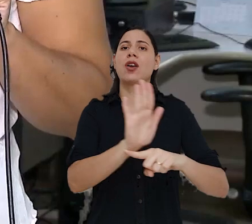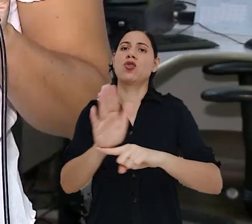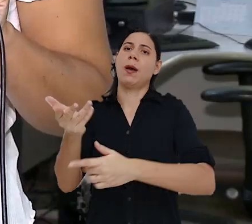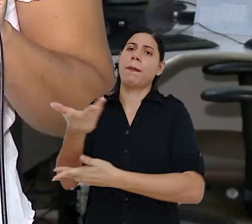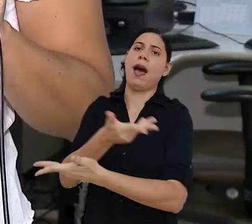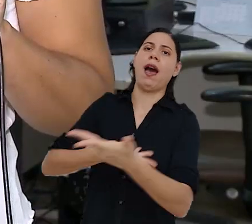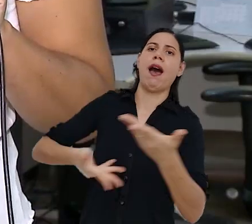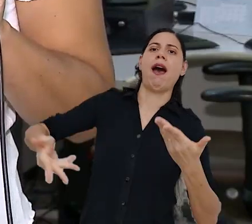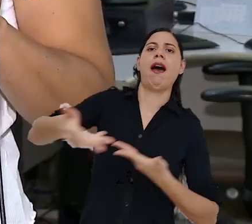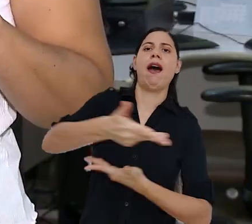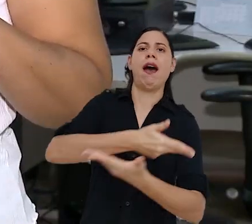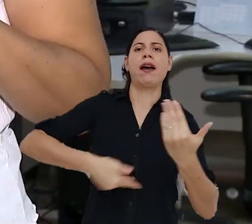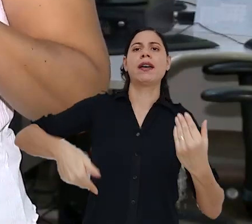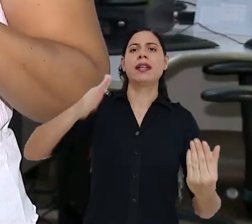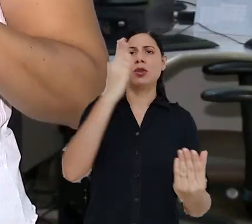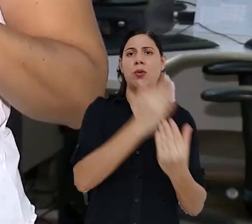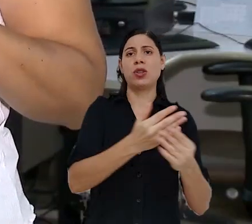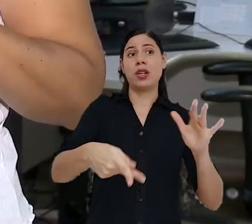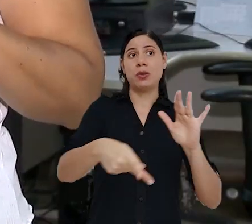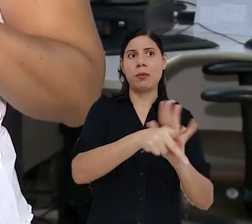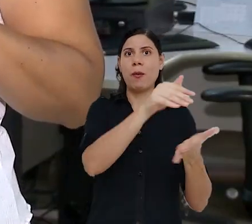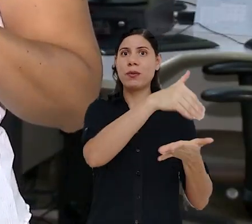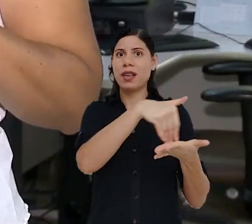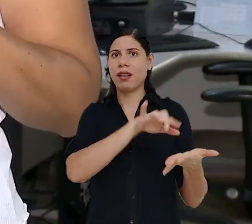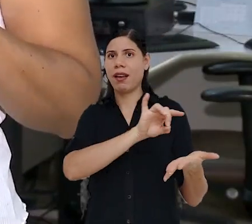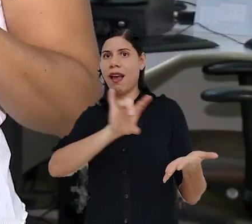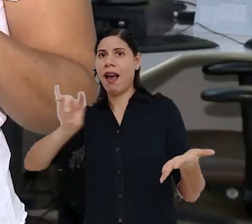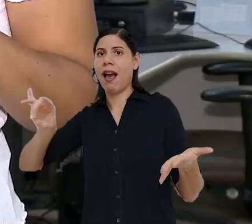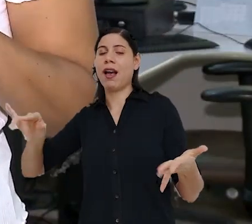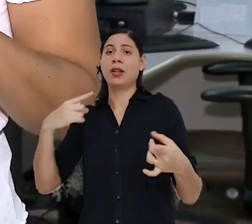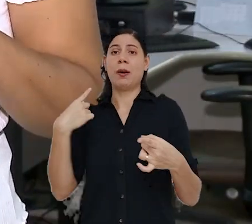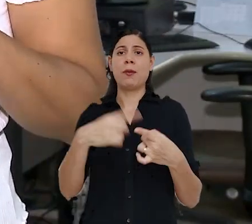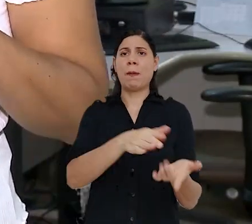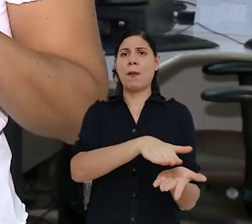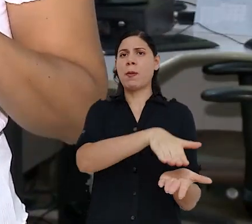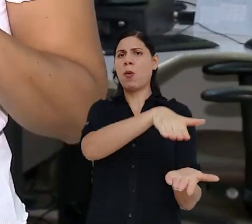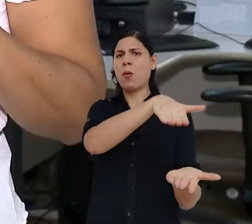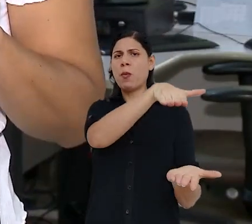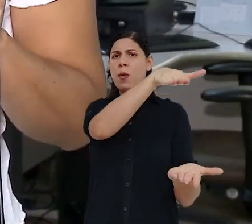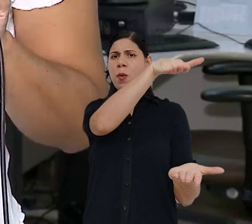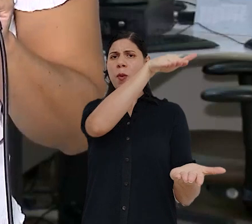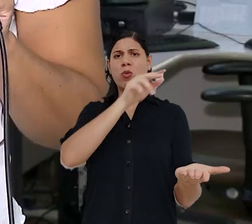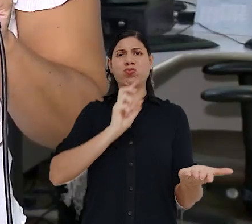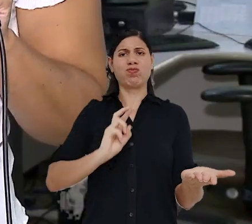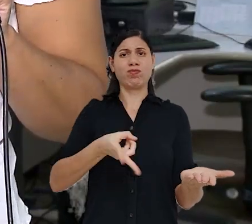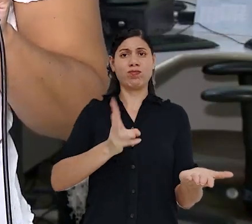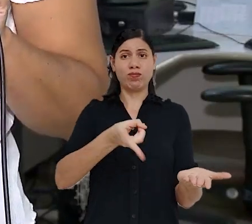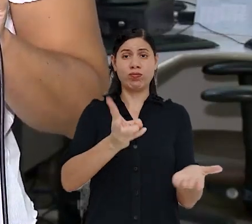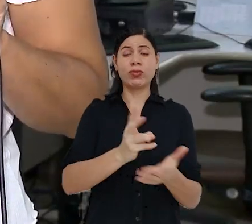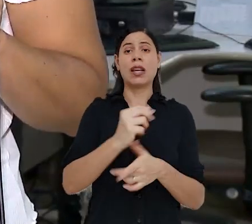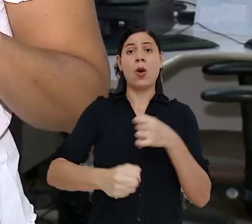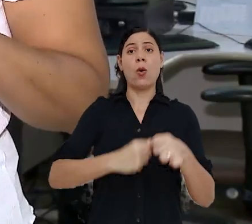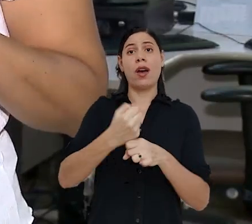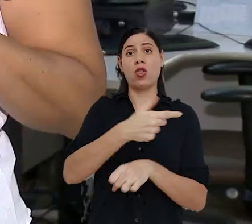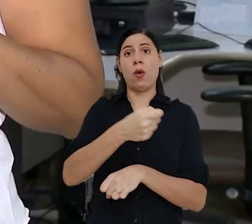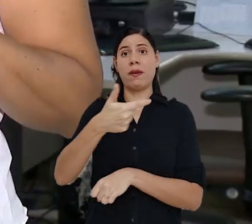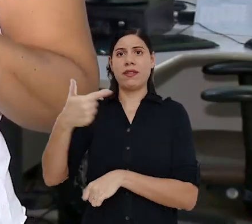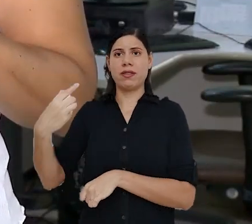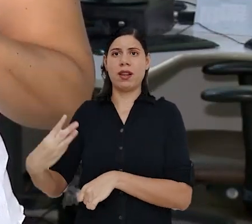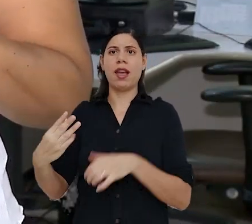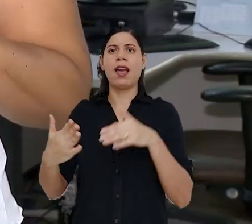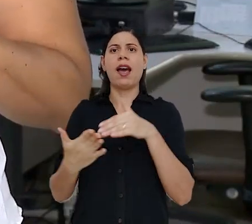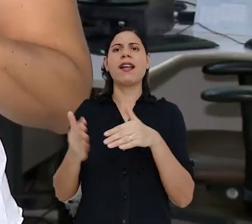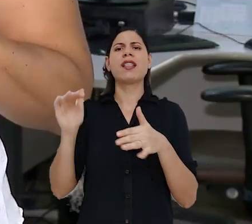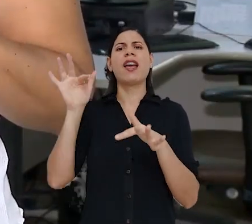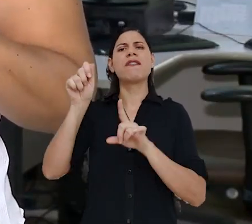gestão dinâmica do acervo processual dos gabinetes, já que o volume de processos cresce consideravelmente. Só em 2023,